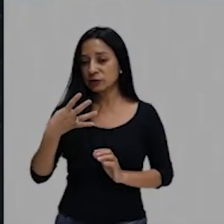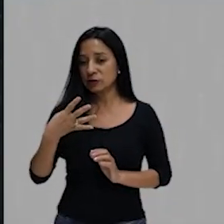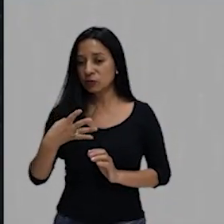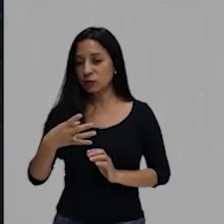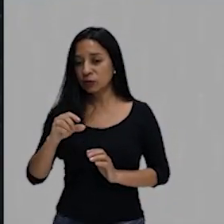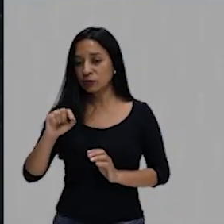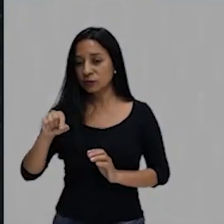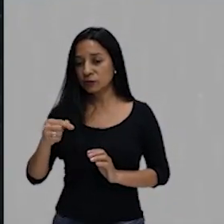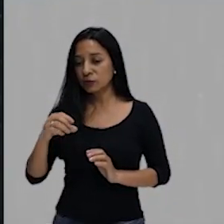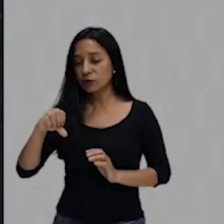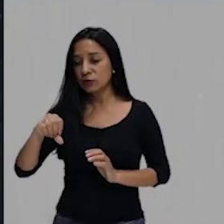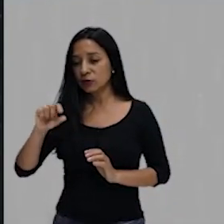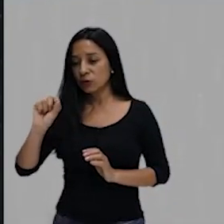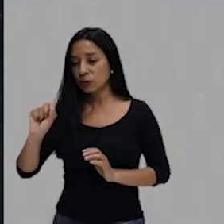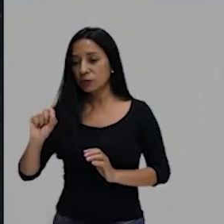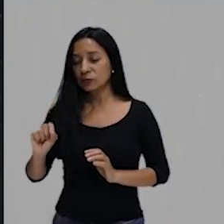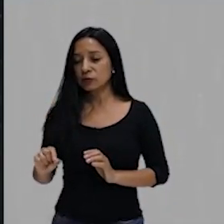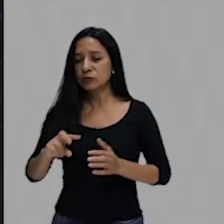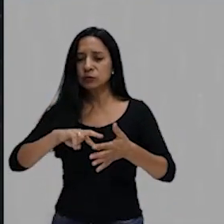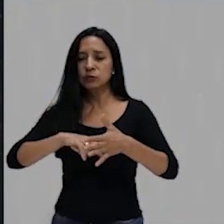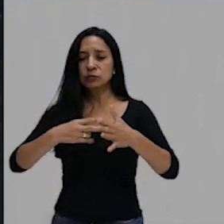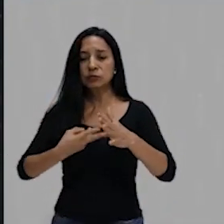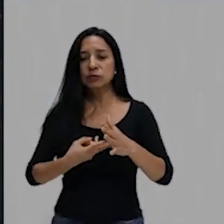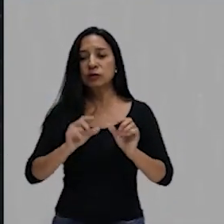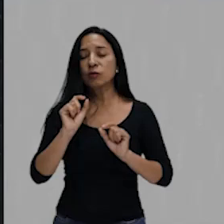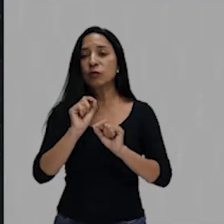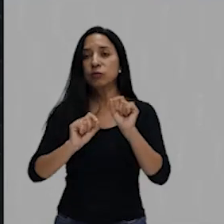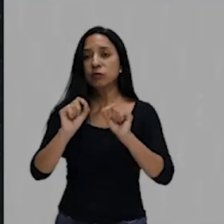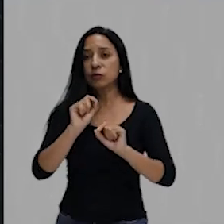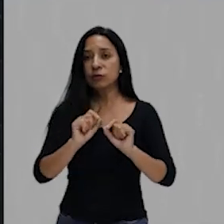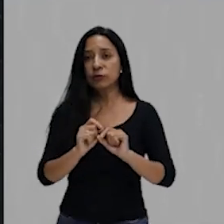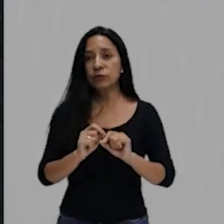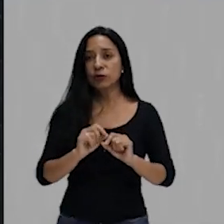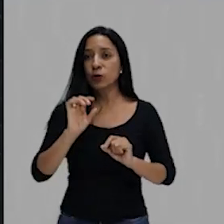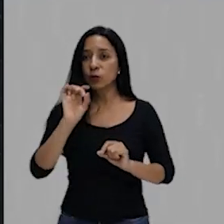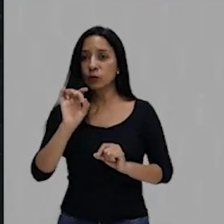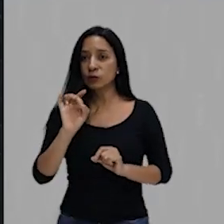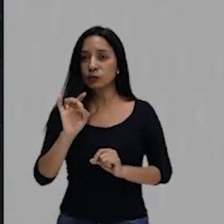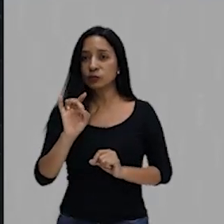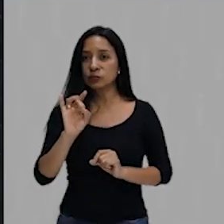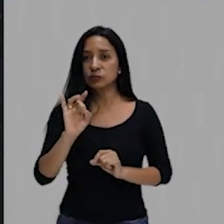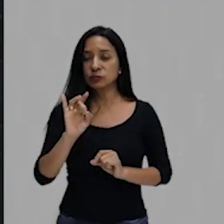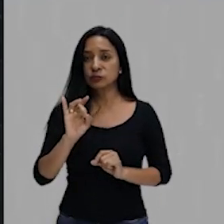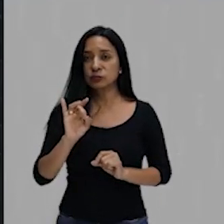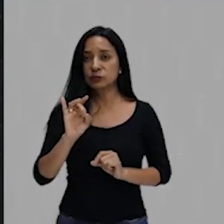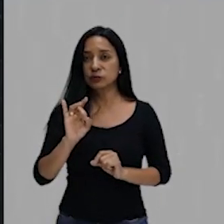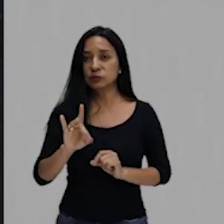64,9%. Isso significa o quê, pessoal? Que apenas, olha só,